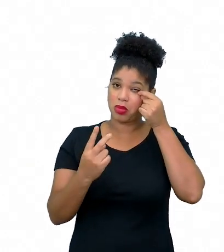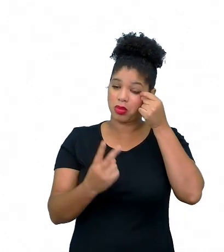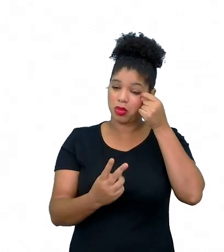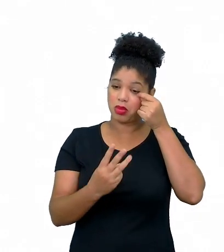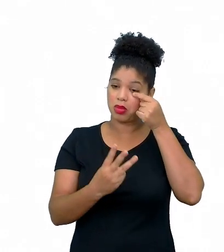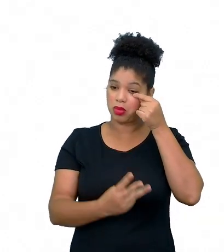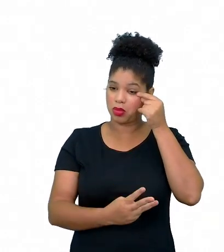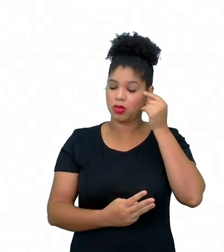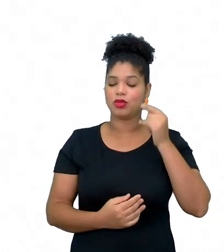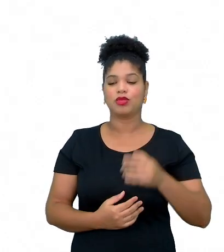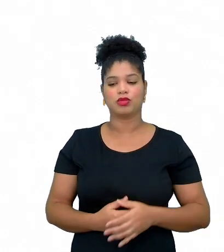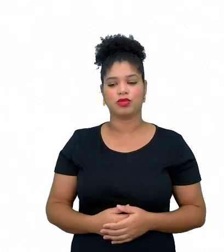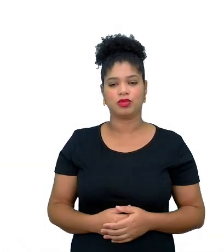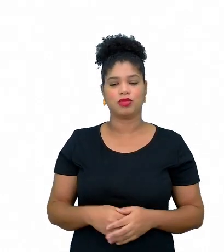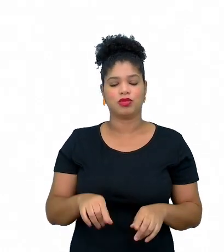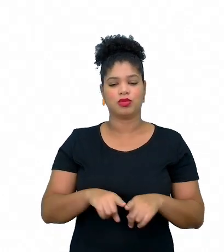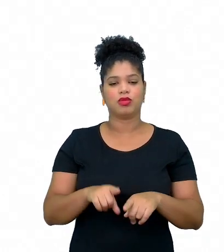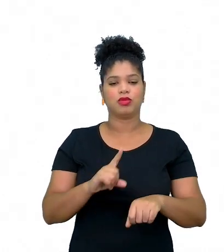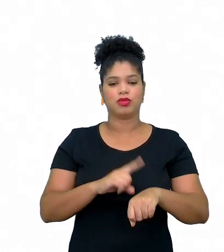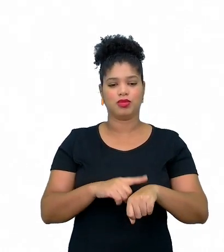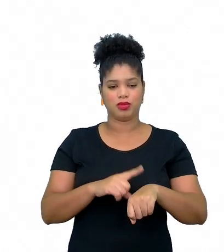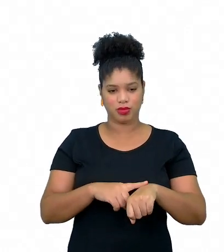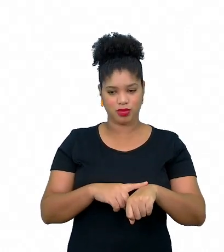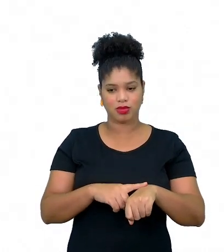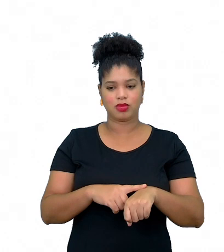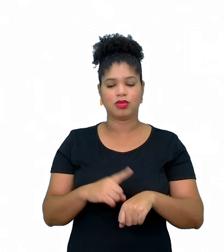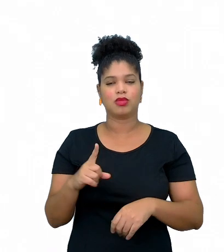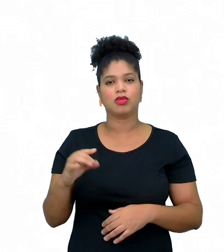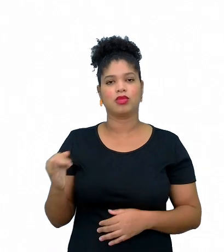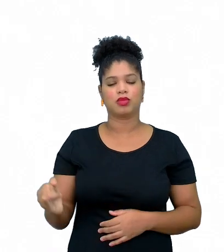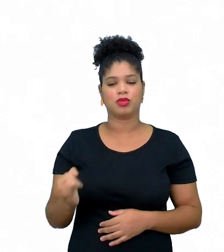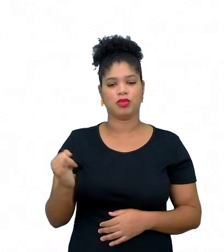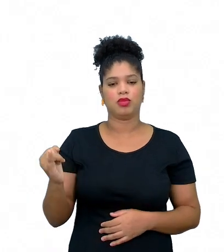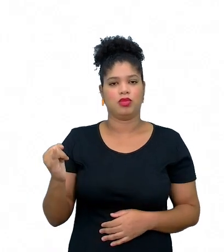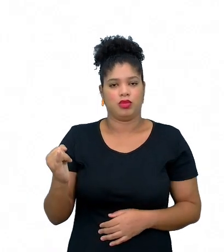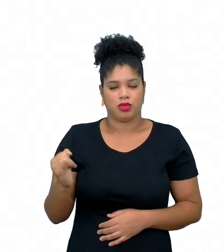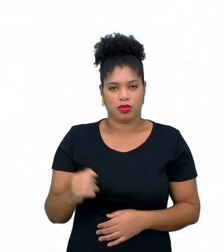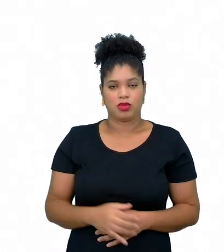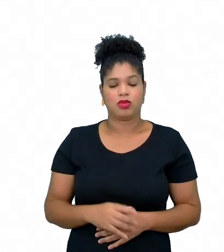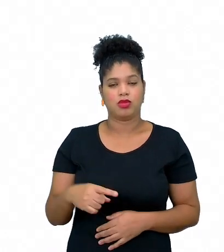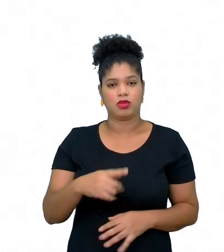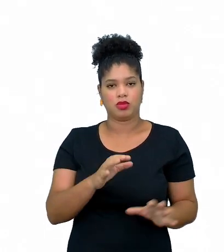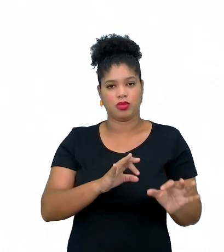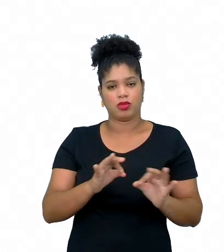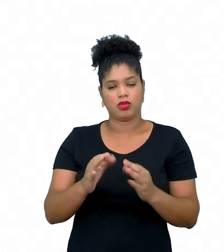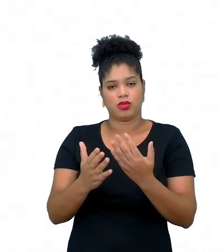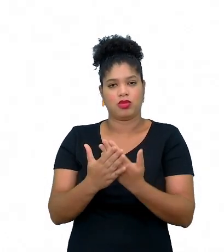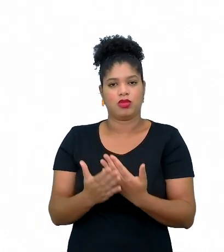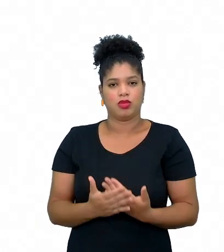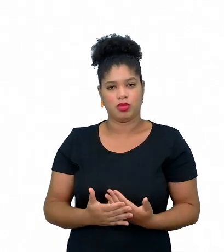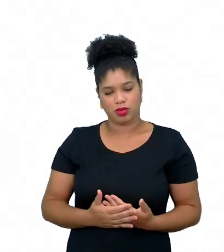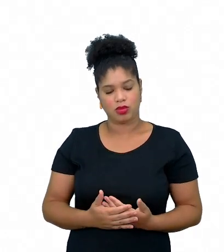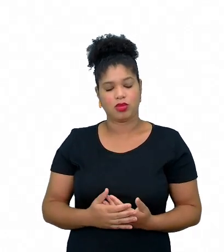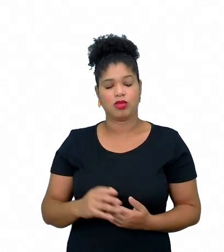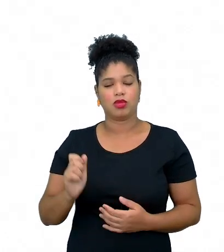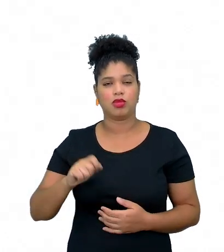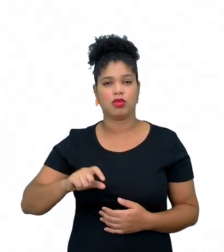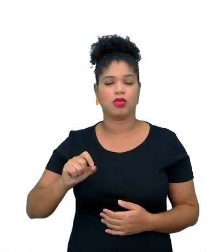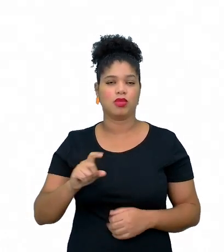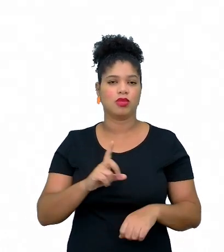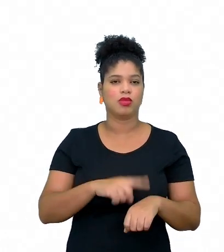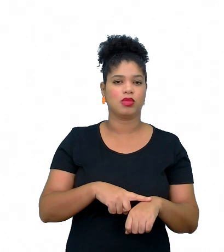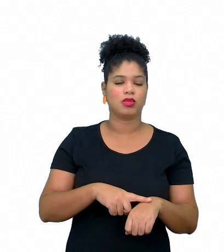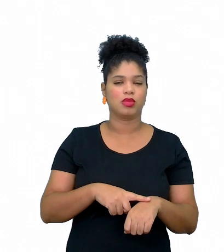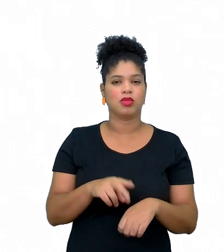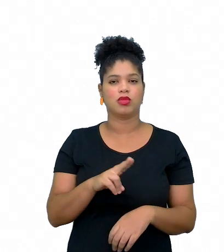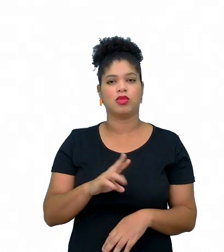a estação 3, o tempo de trabalho, né, é importantíssimo quando a gente está planejando uma aula, que a gente leve em consideração o tempo a ser